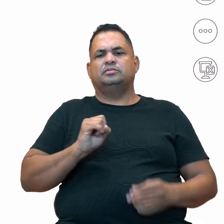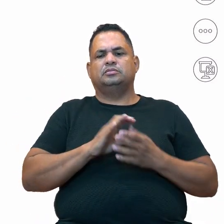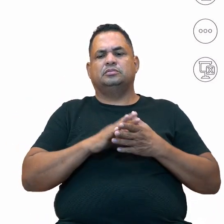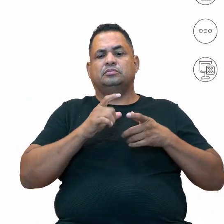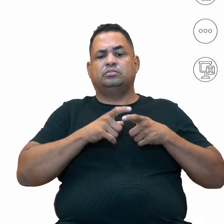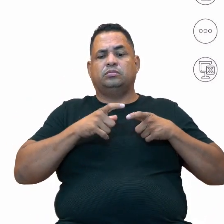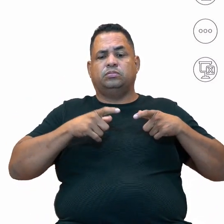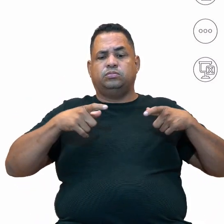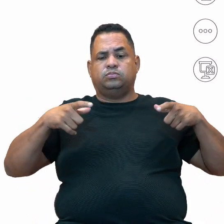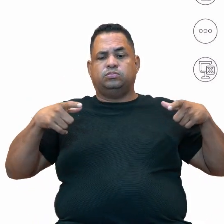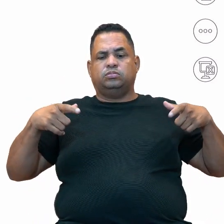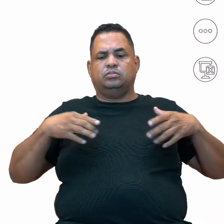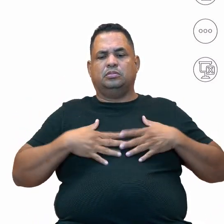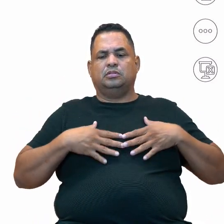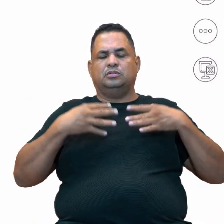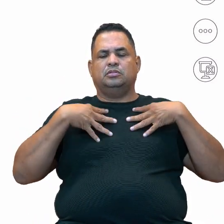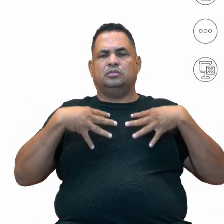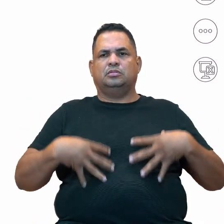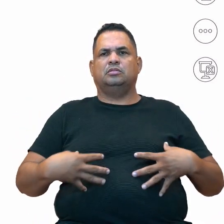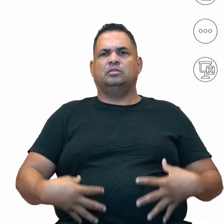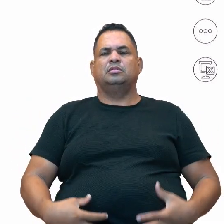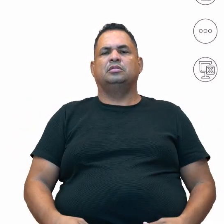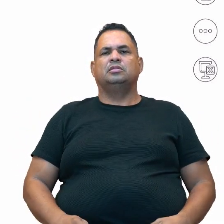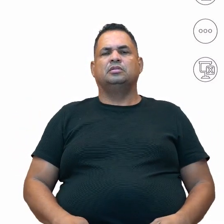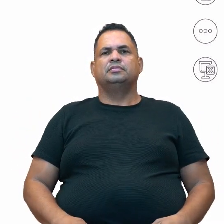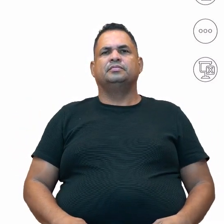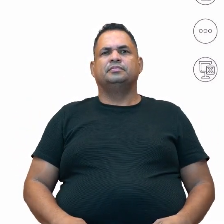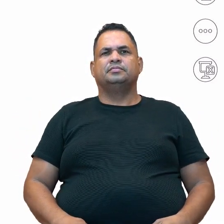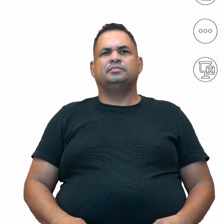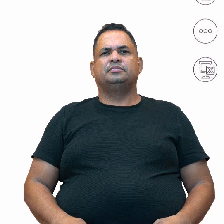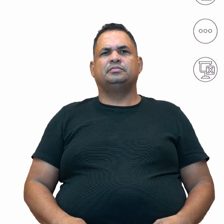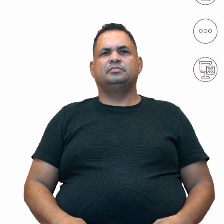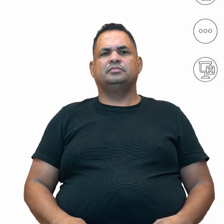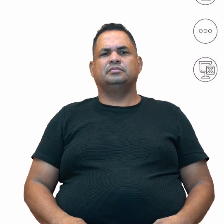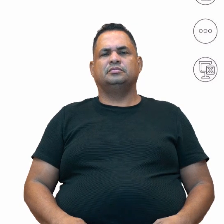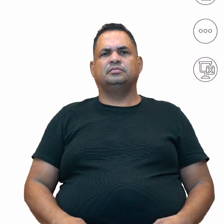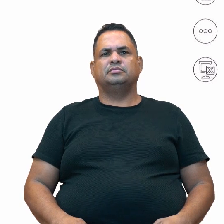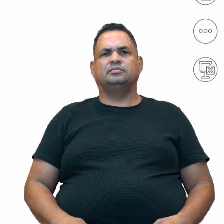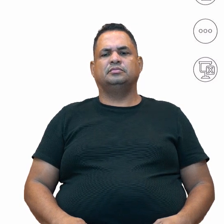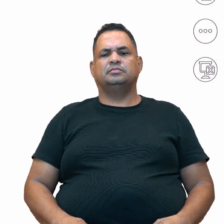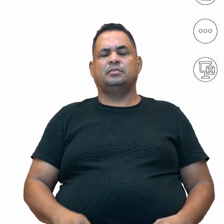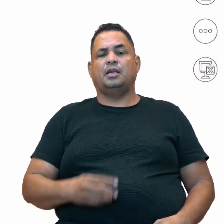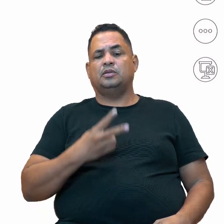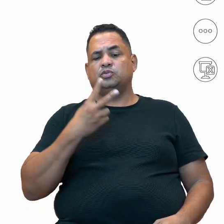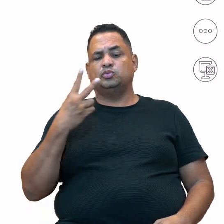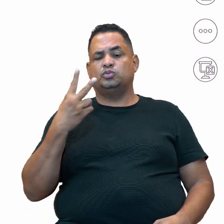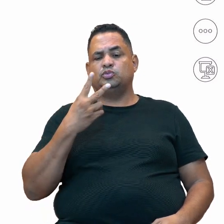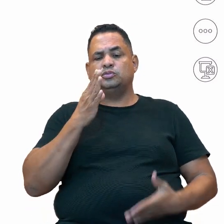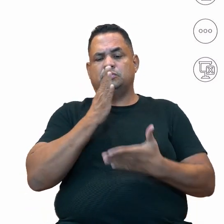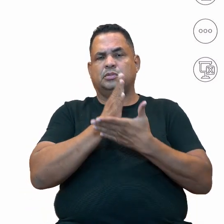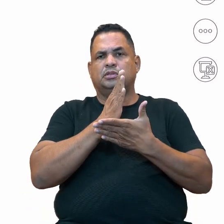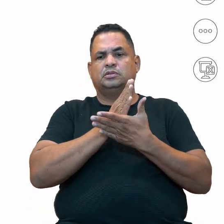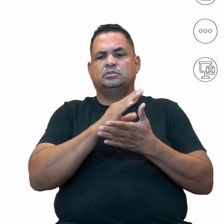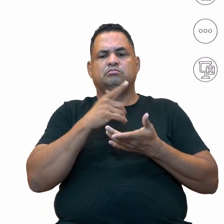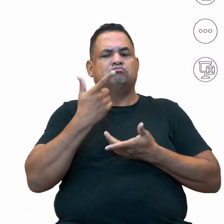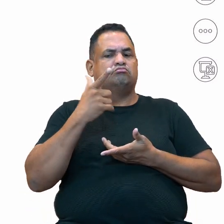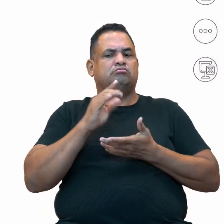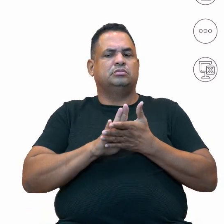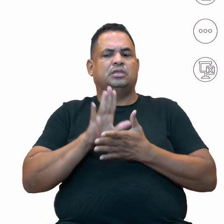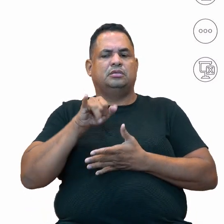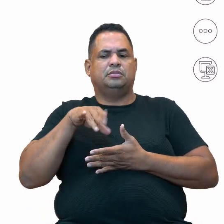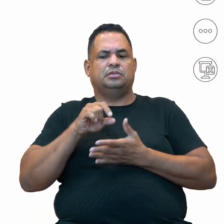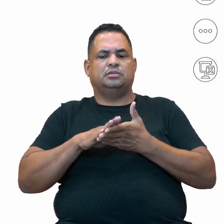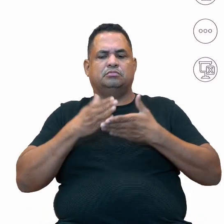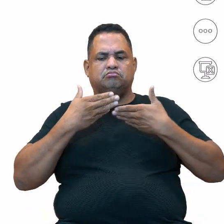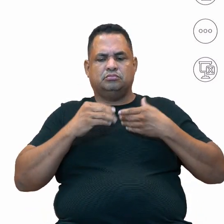organismo, tá? Então, no caso da bipartição, não existe esse envolvimento do processo de mitose,